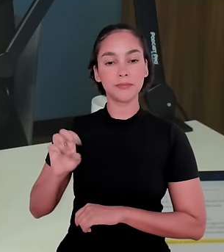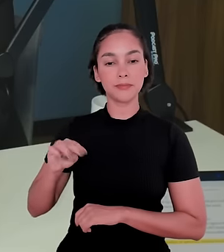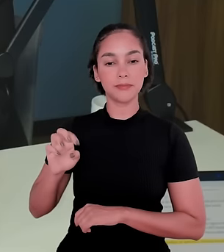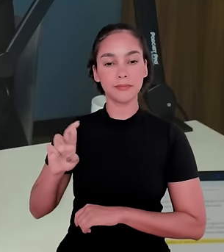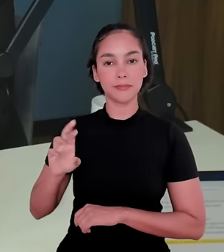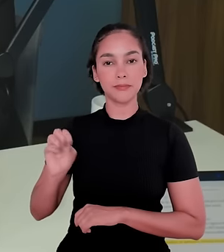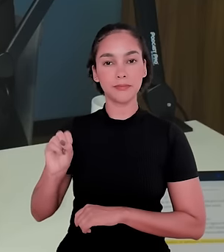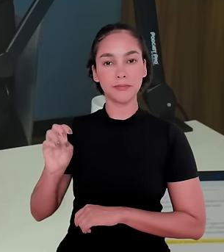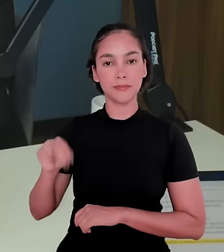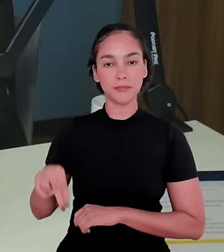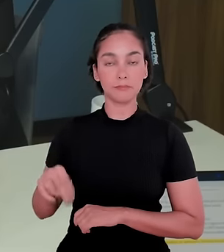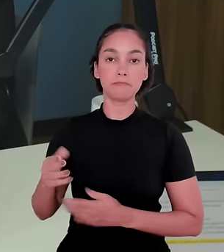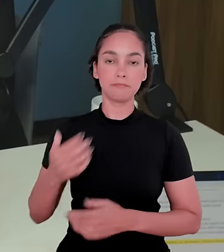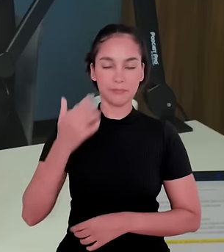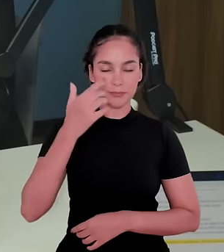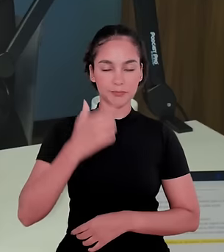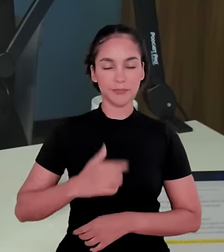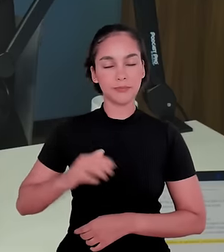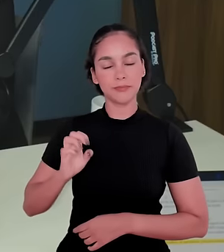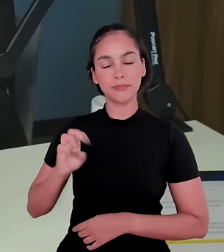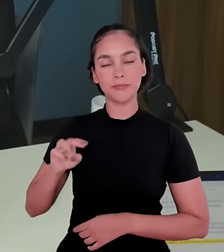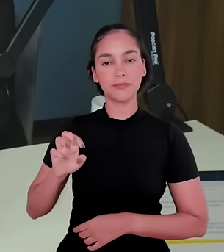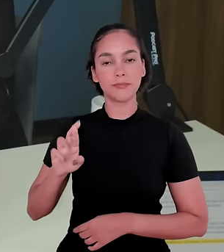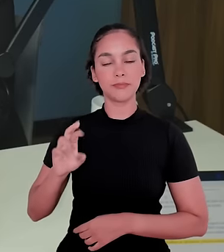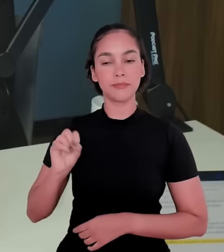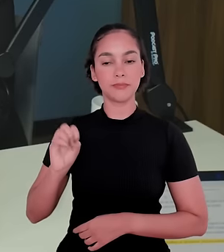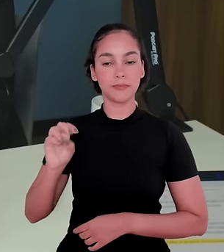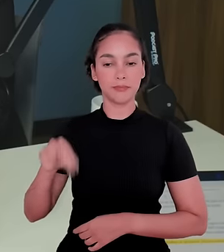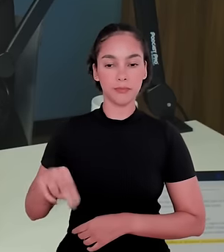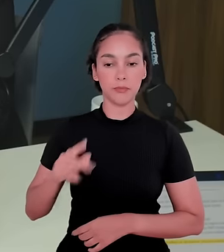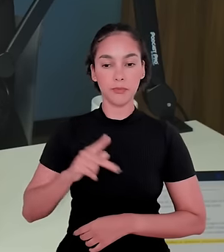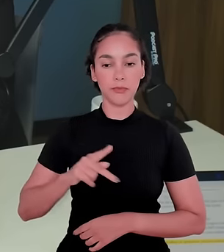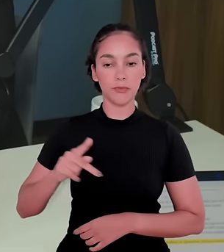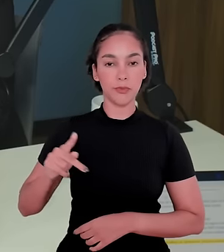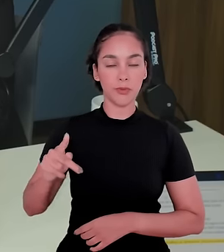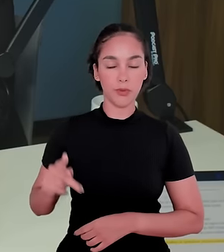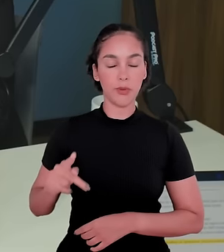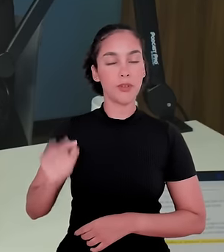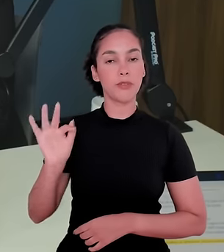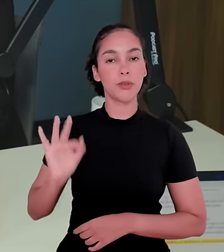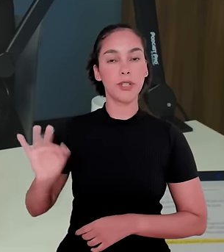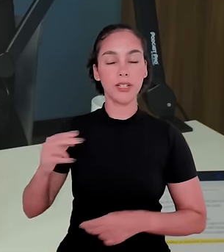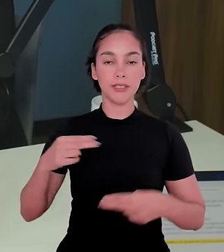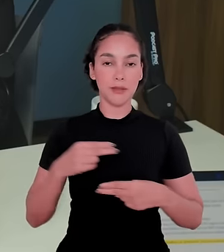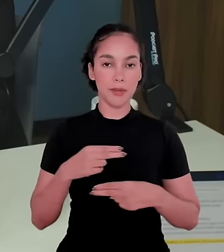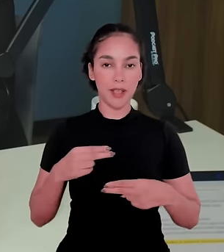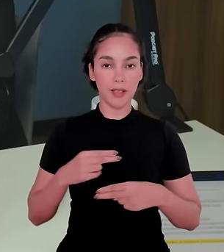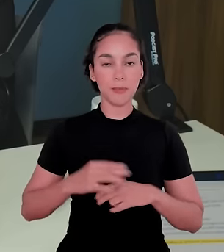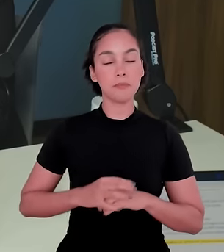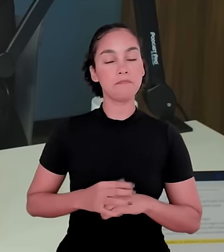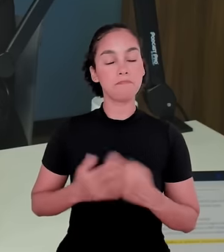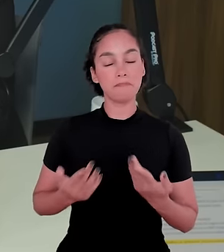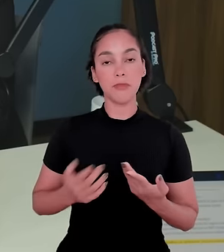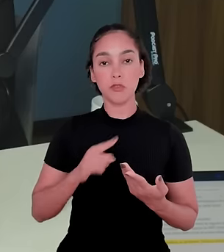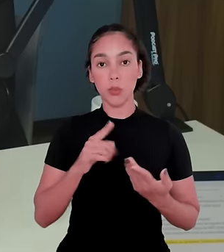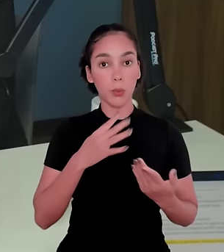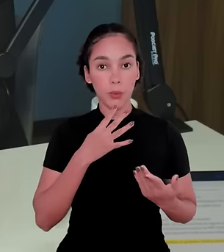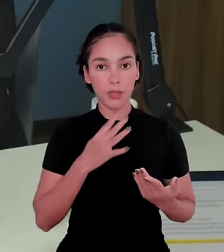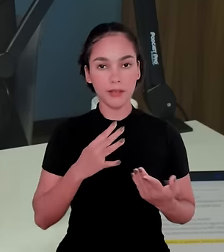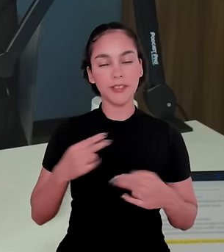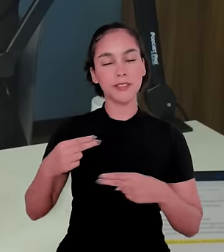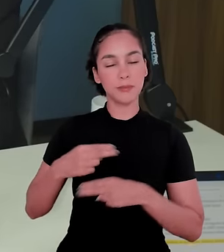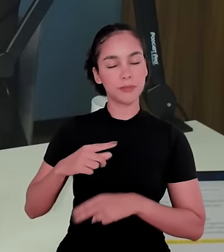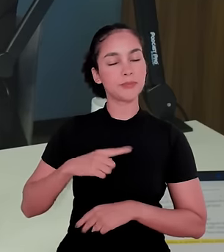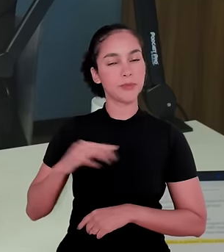noite eu sou Emerson Neves consultor de negócios e professor da faculdade sebrai para quem não conhece o sebrai também tem uma